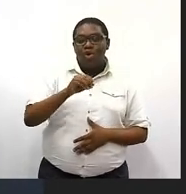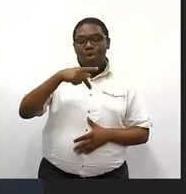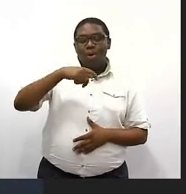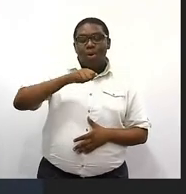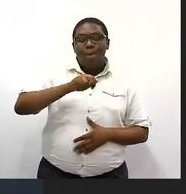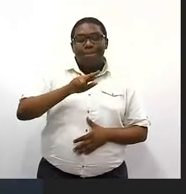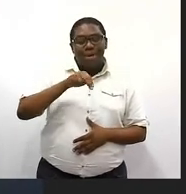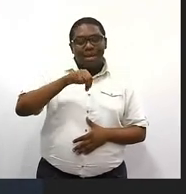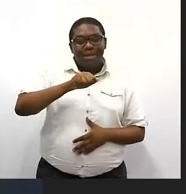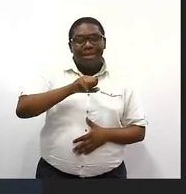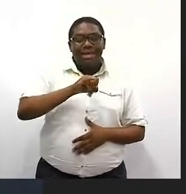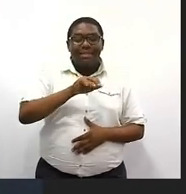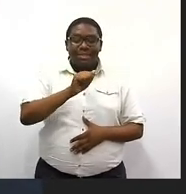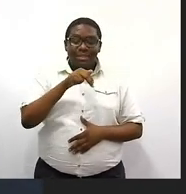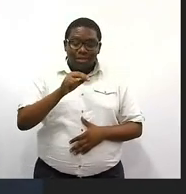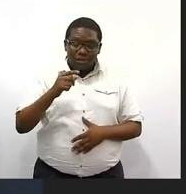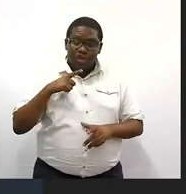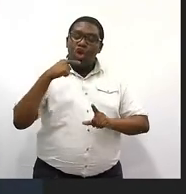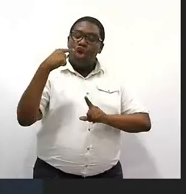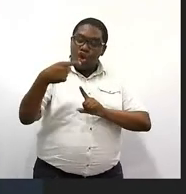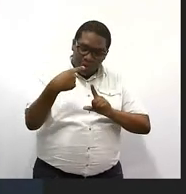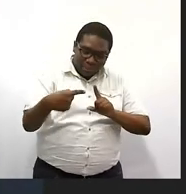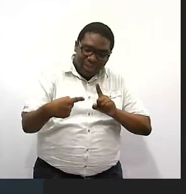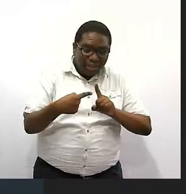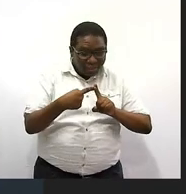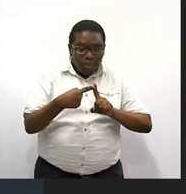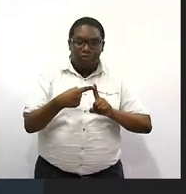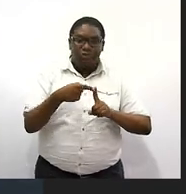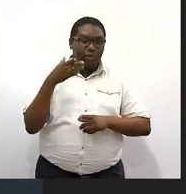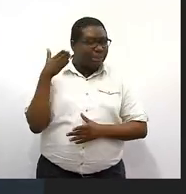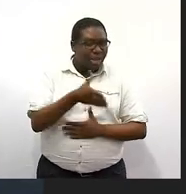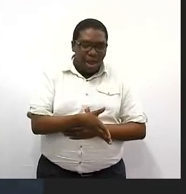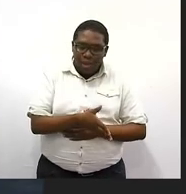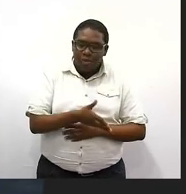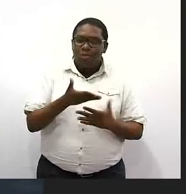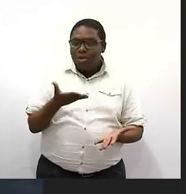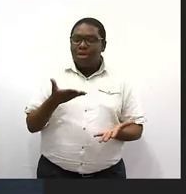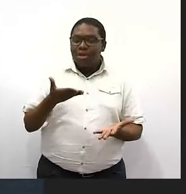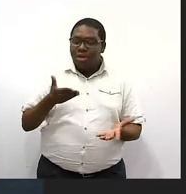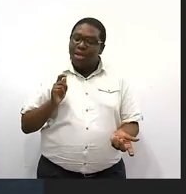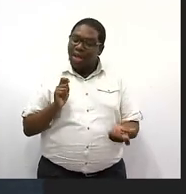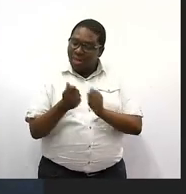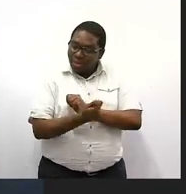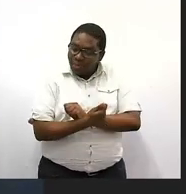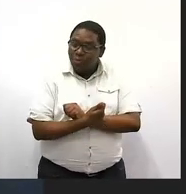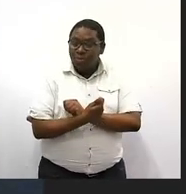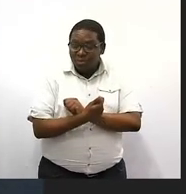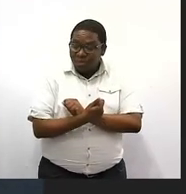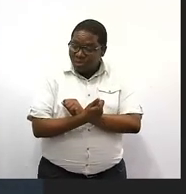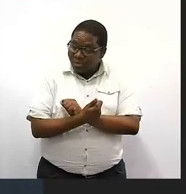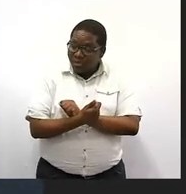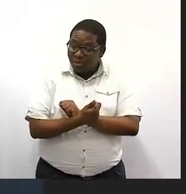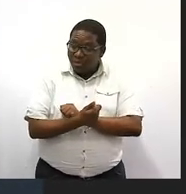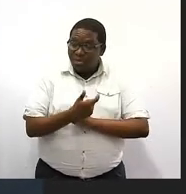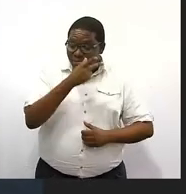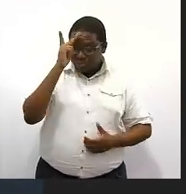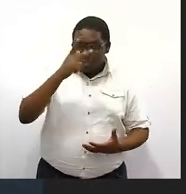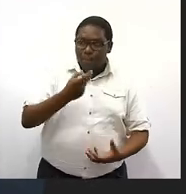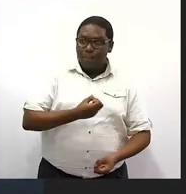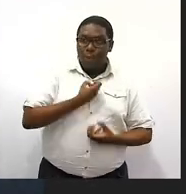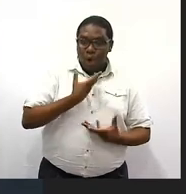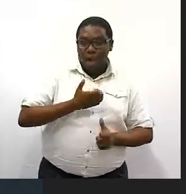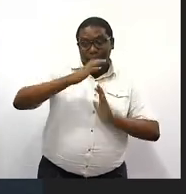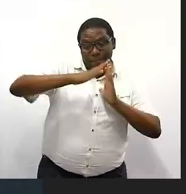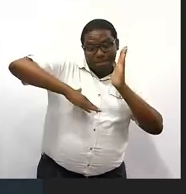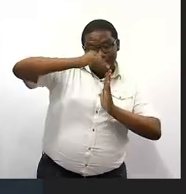neo-parnasiano, porque buscava objetividade nos textos e se tornou um dos mais conhecidos poetas, escritores da